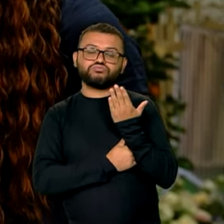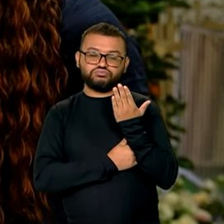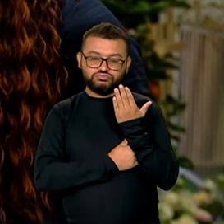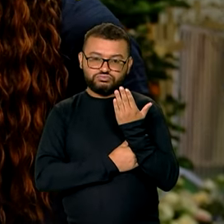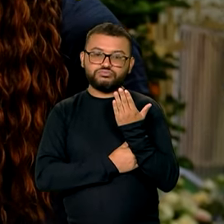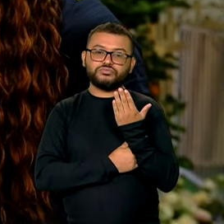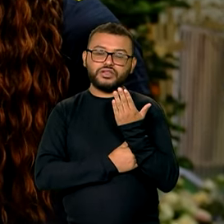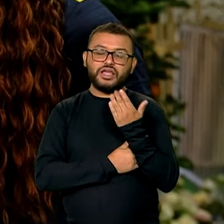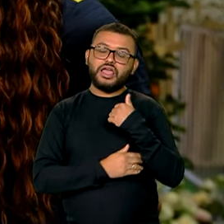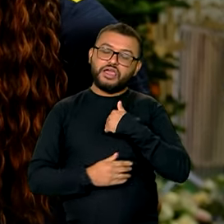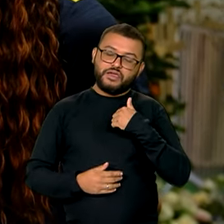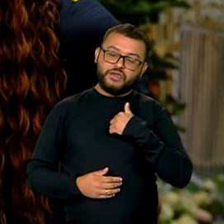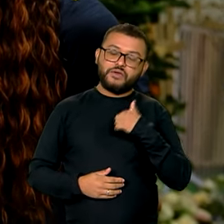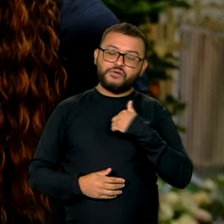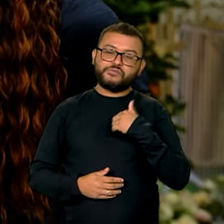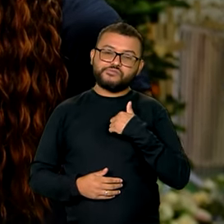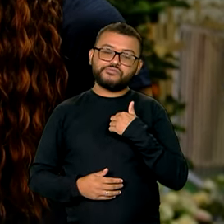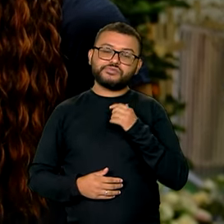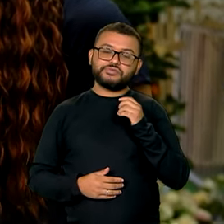de uma